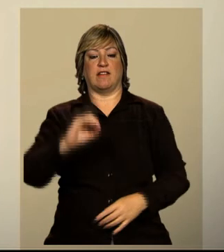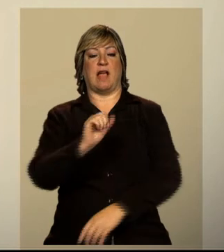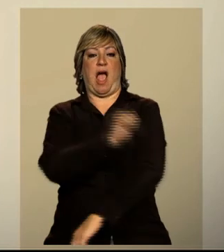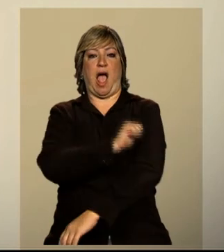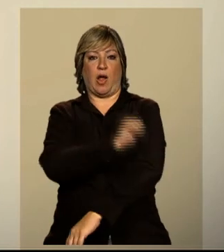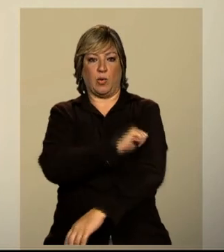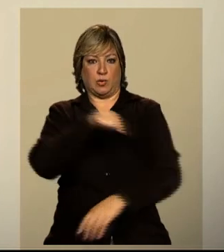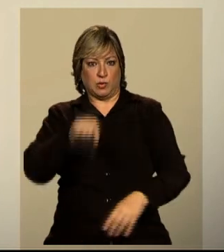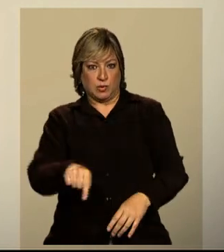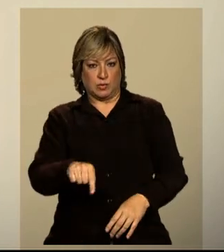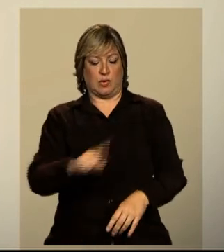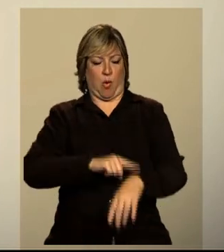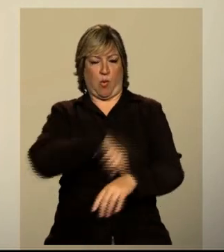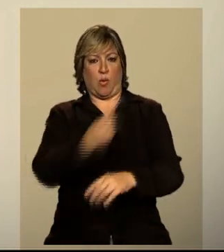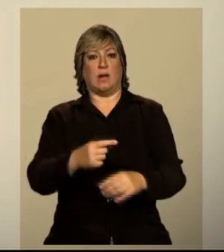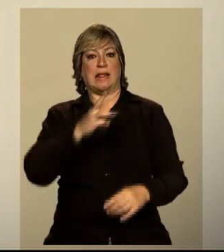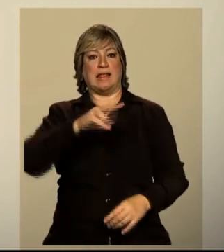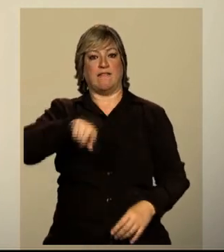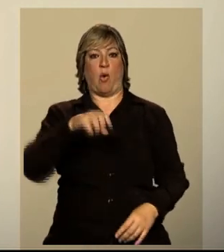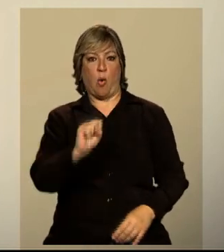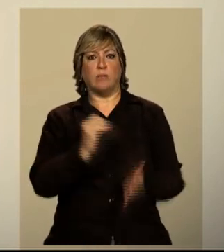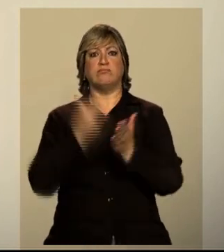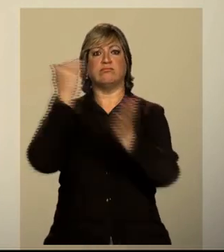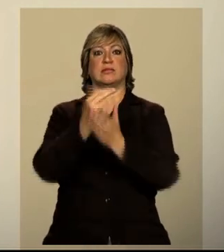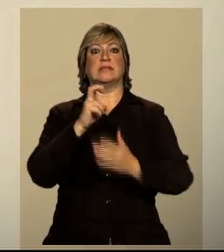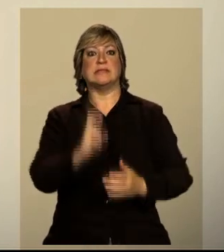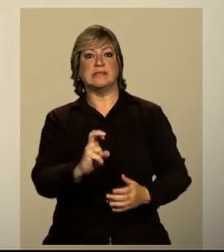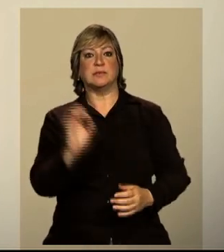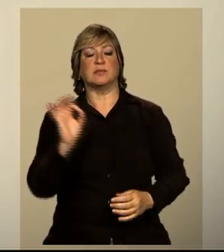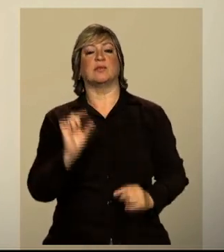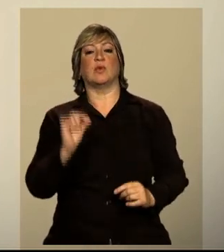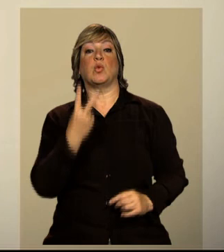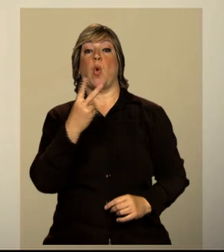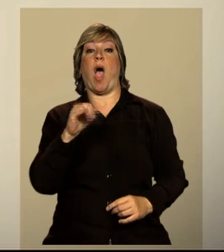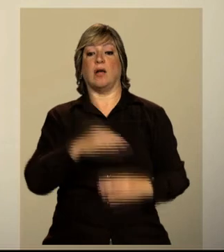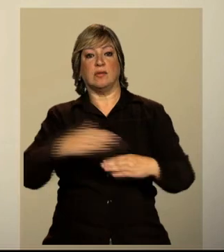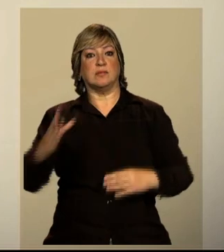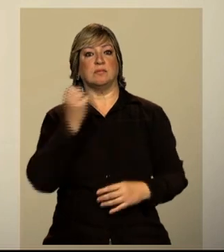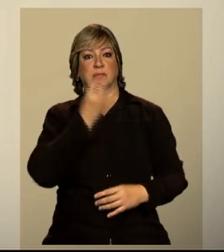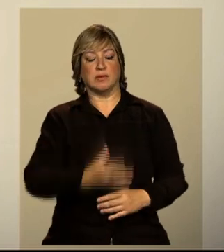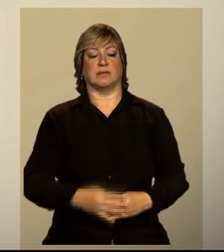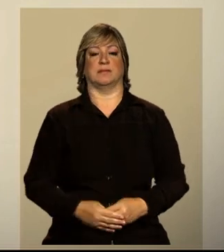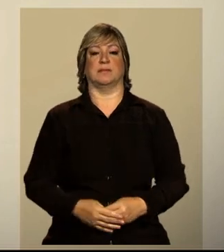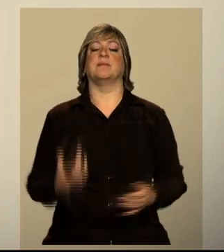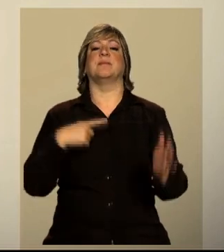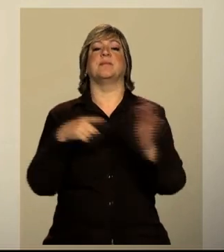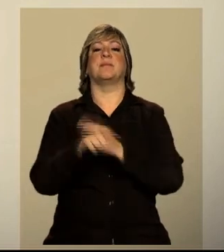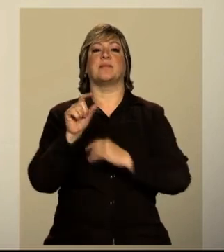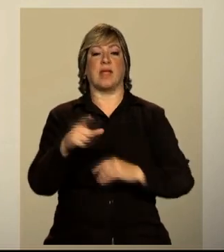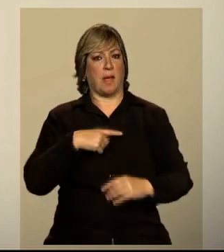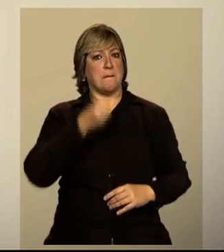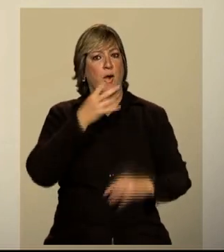integral passou de 3,8 para cinco em dois anos e por falar em deve Presidente nós tivemos